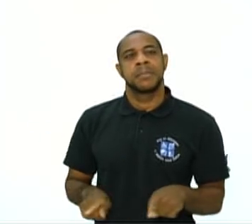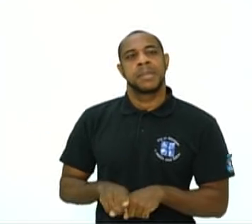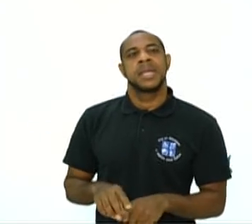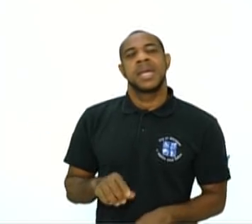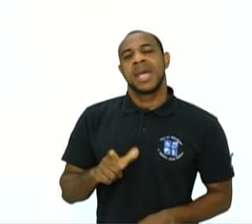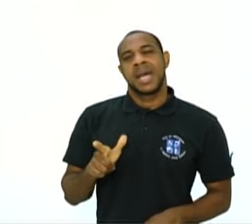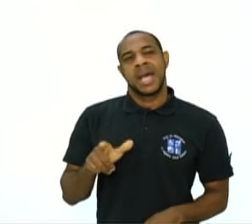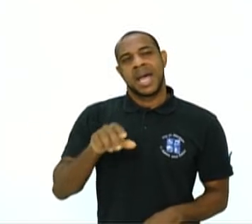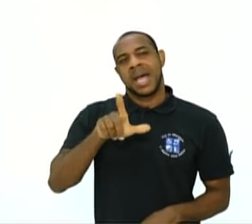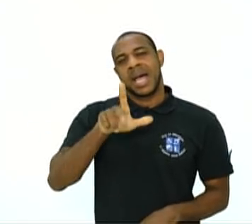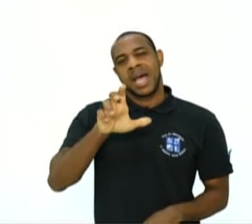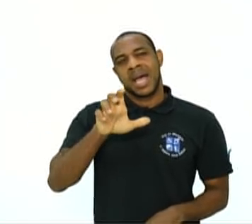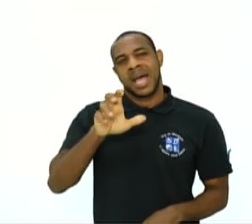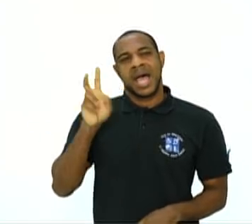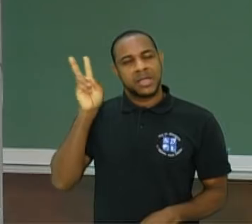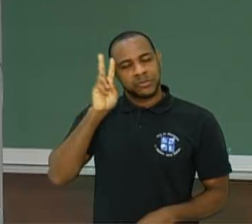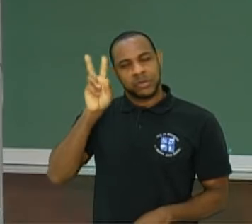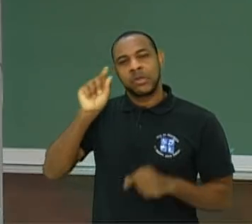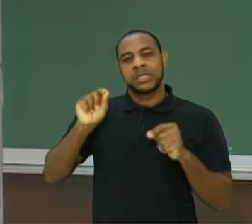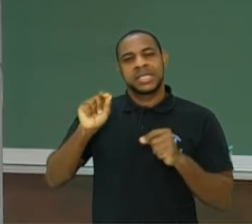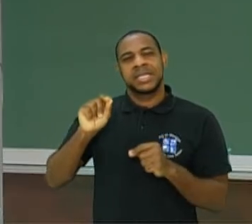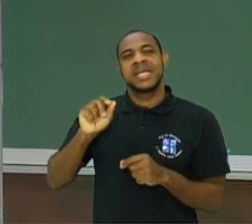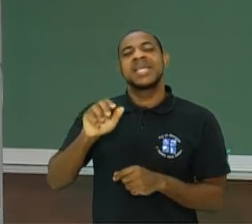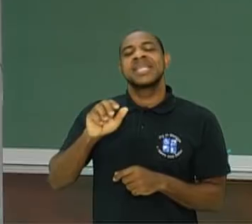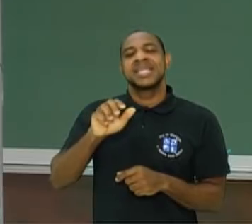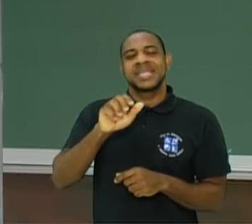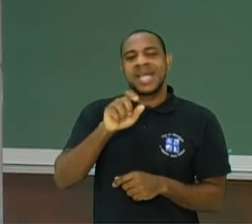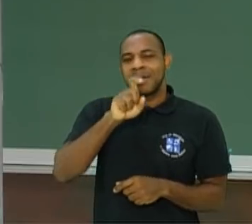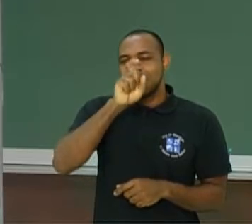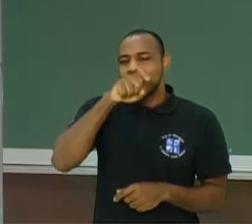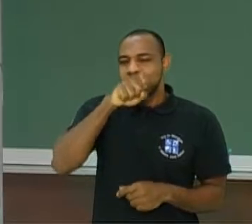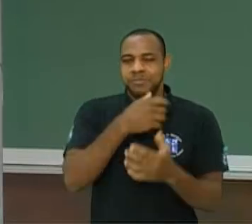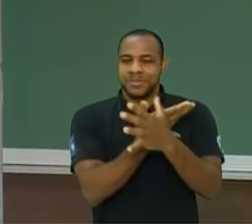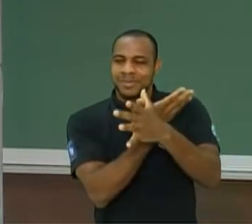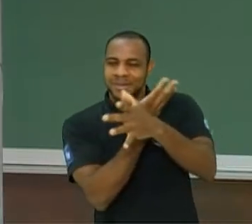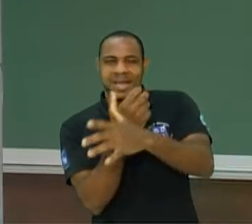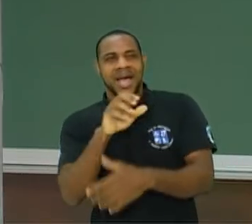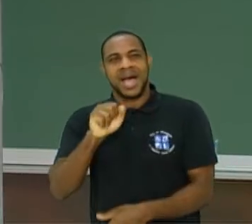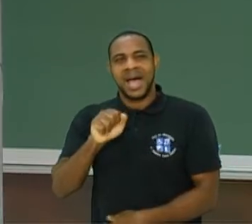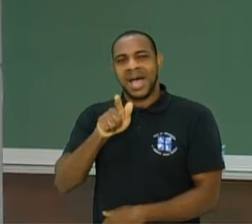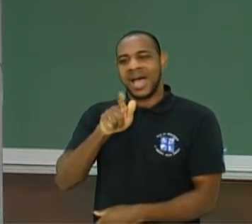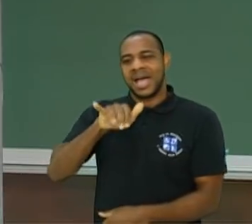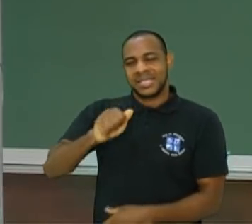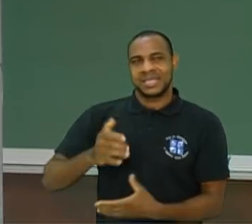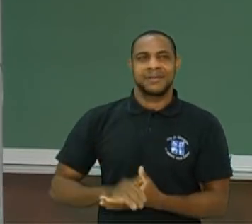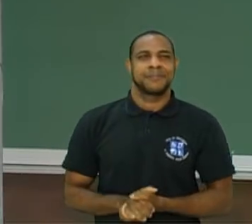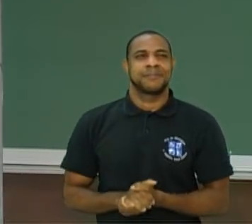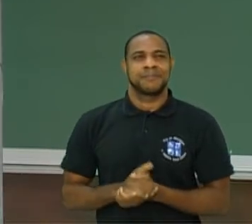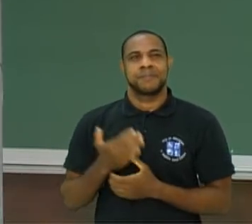lenda da águia, né? Que a gente viu através da Luvoche, que a prof trouxe para contar a história para vocês.